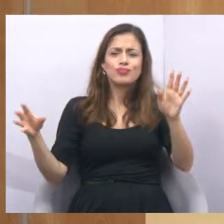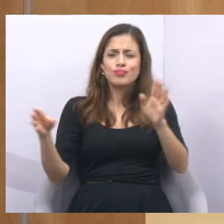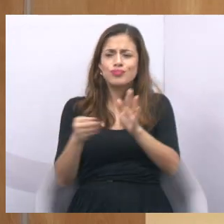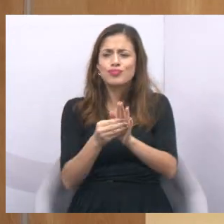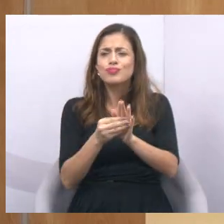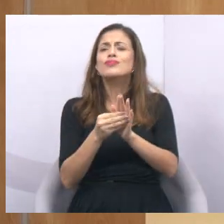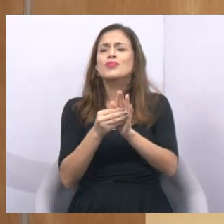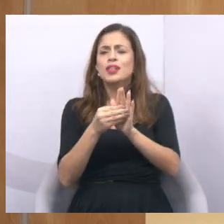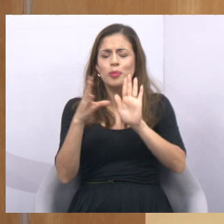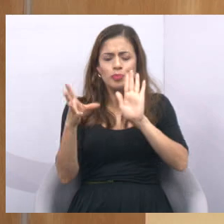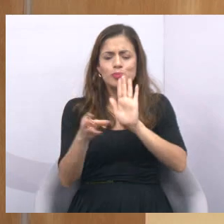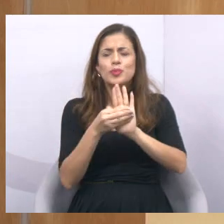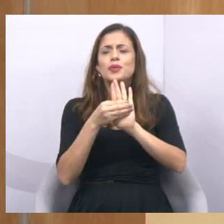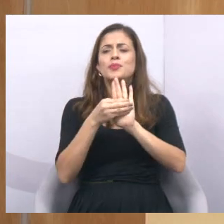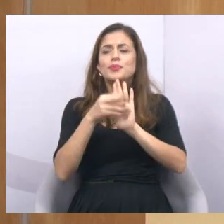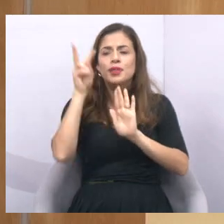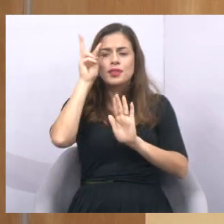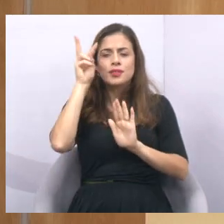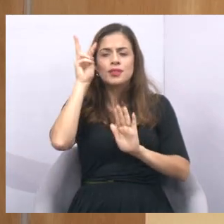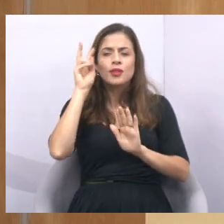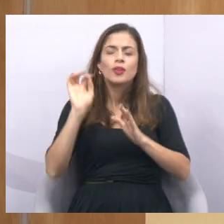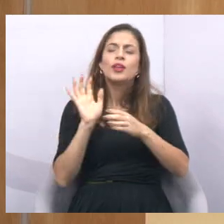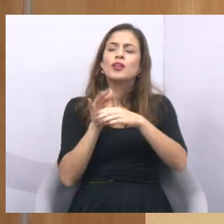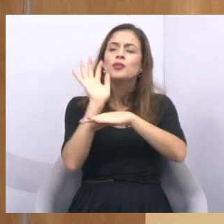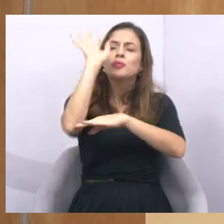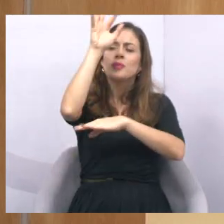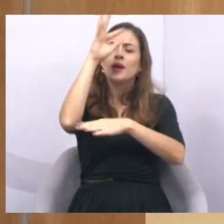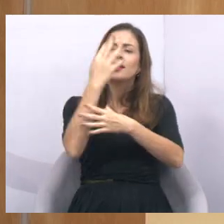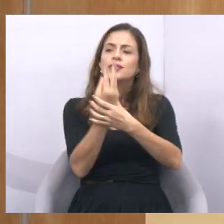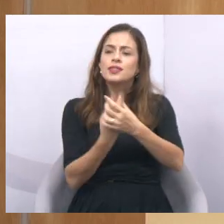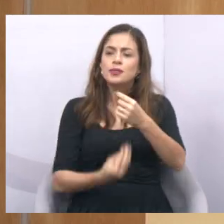basquetebol de nossa cidade. Desde sua formação,